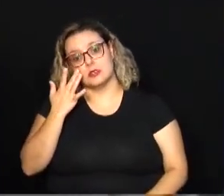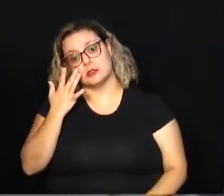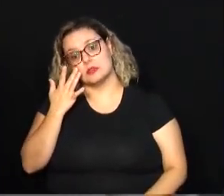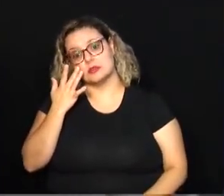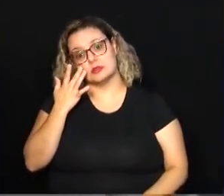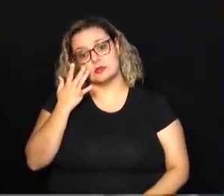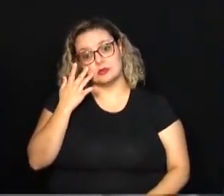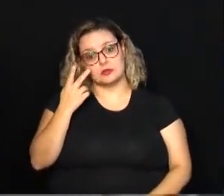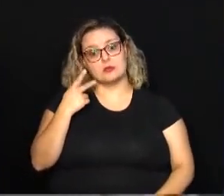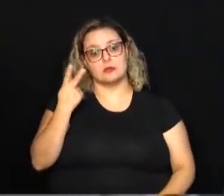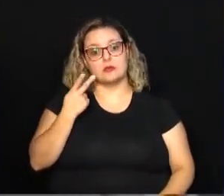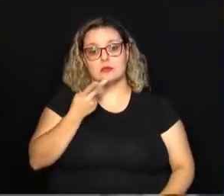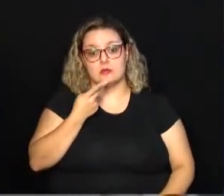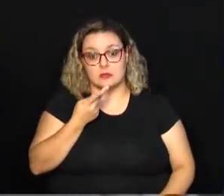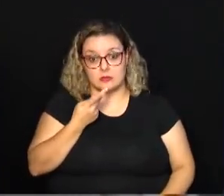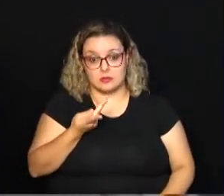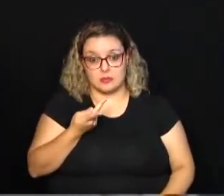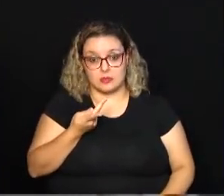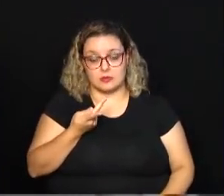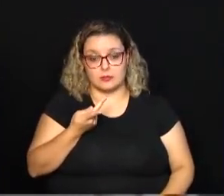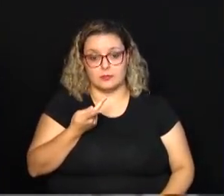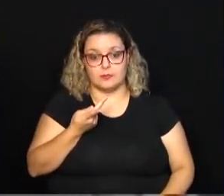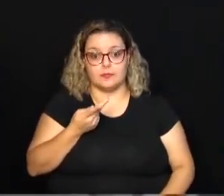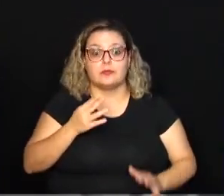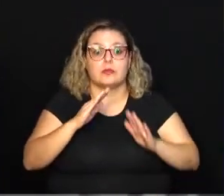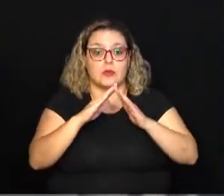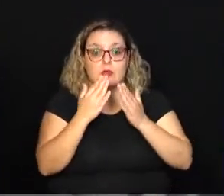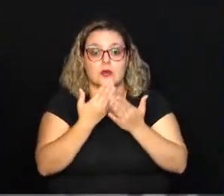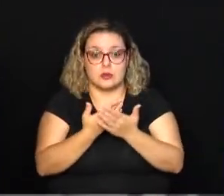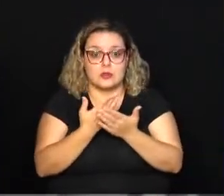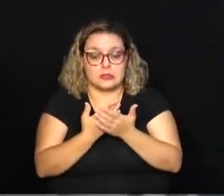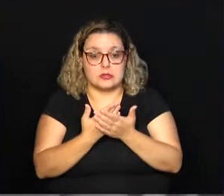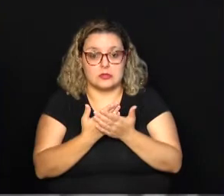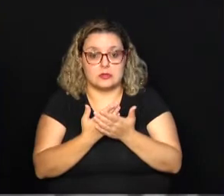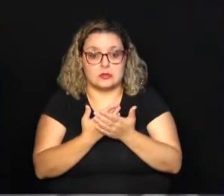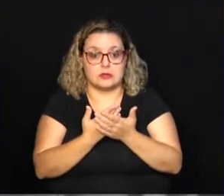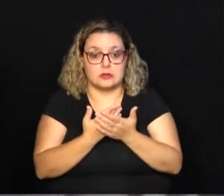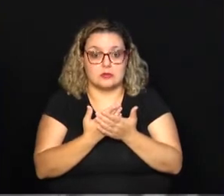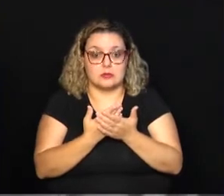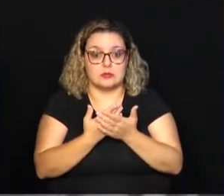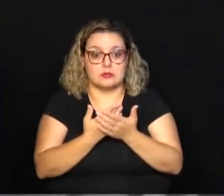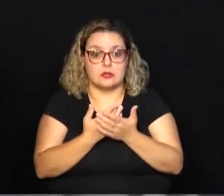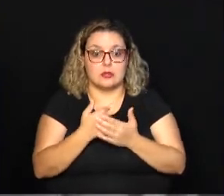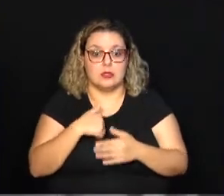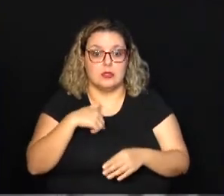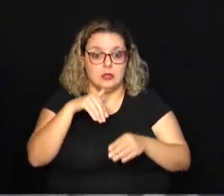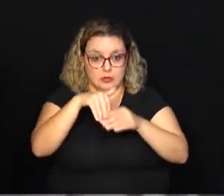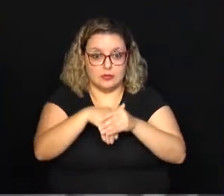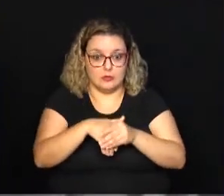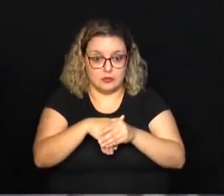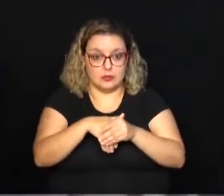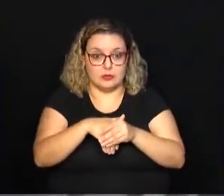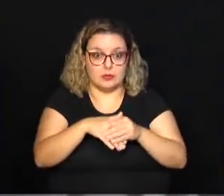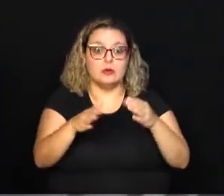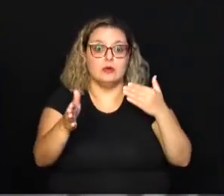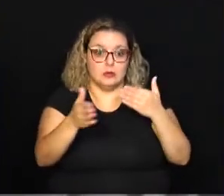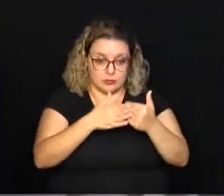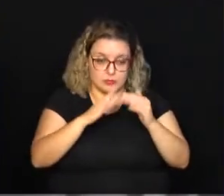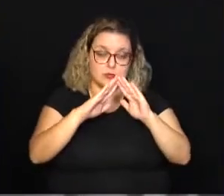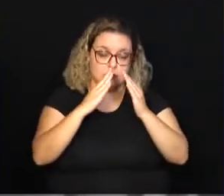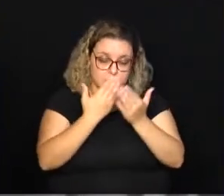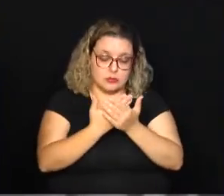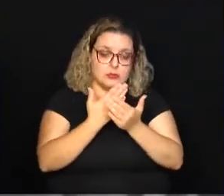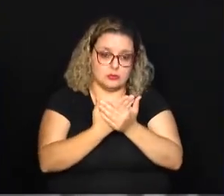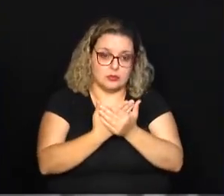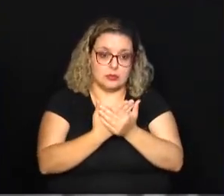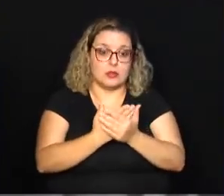vereador anterior que ele tocou sobre as escolas, eu fui voto a favor do fechamento das escolas. Eu